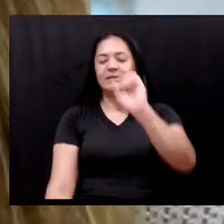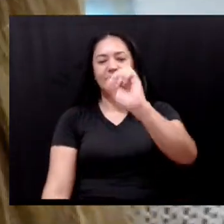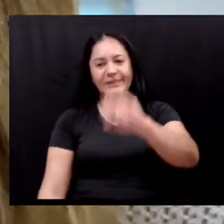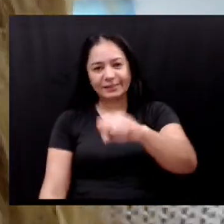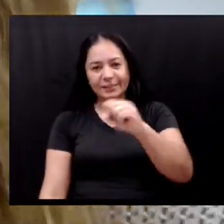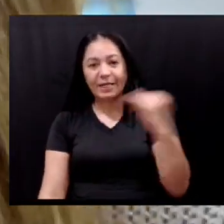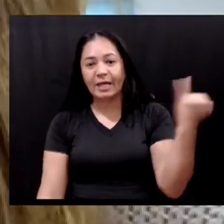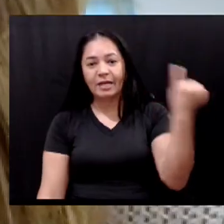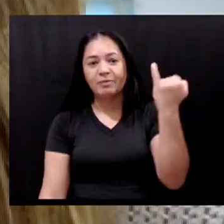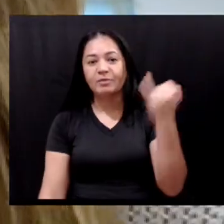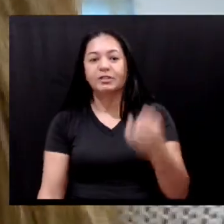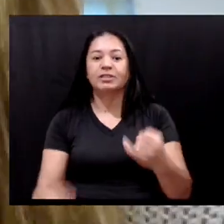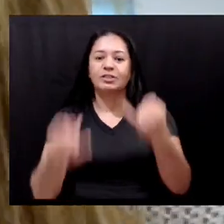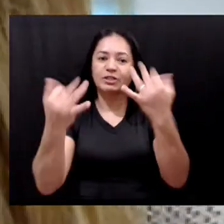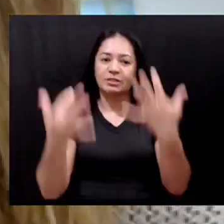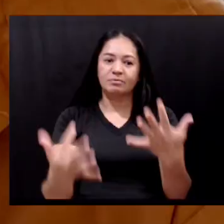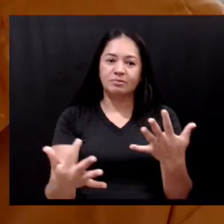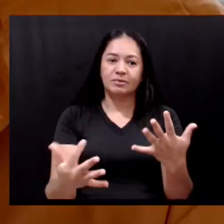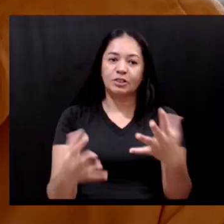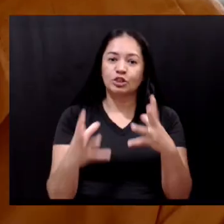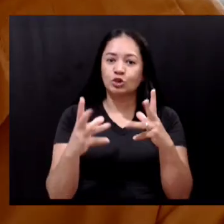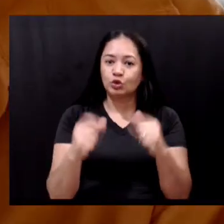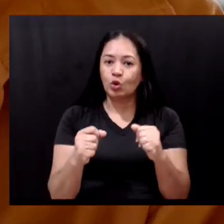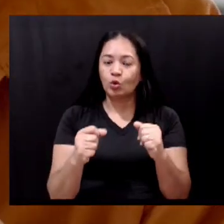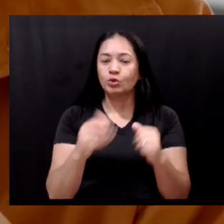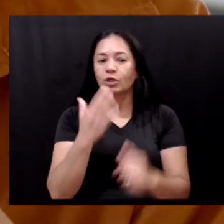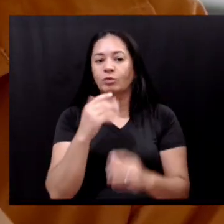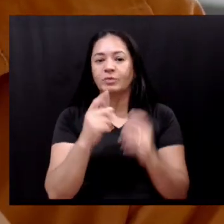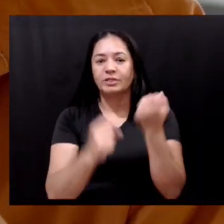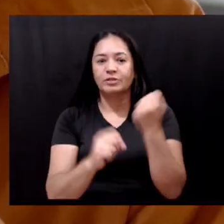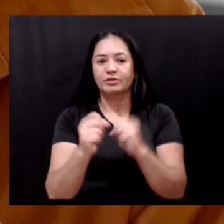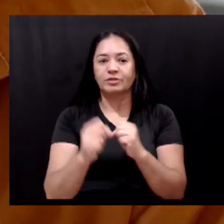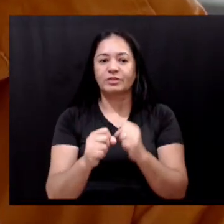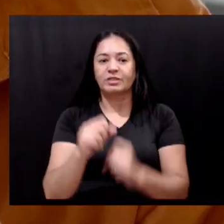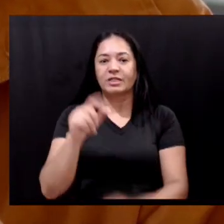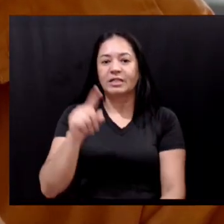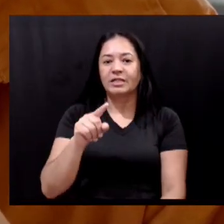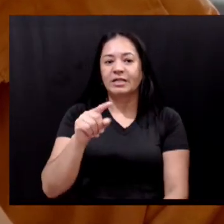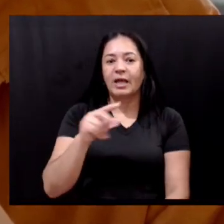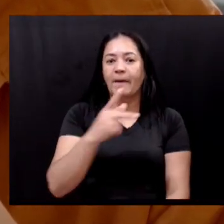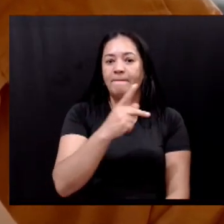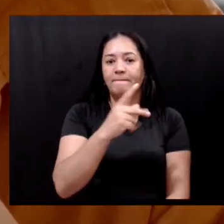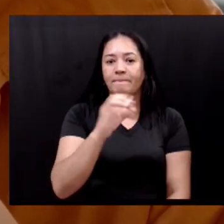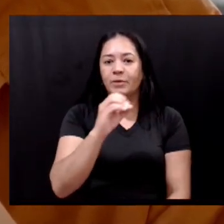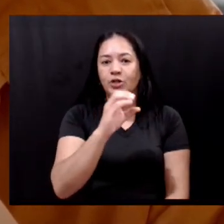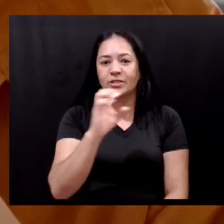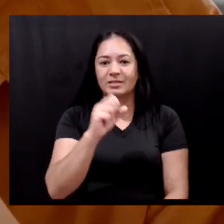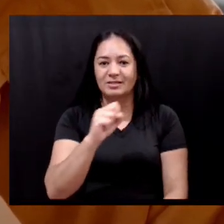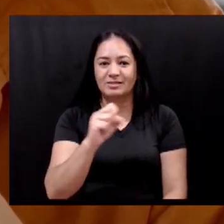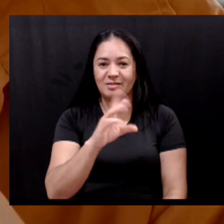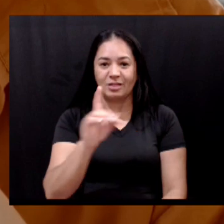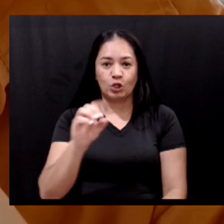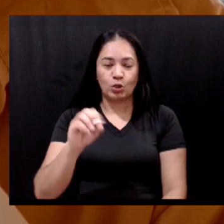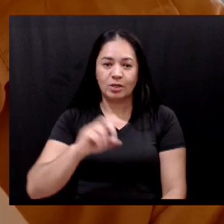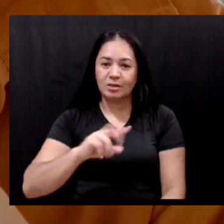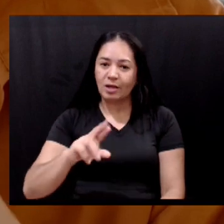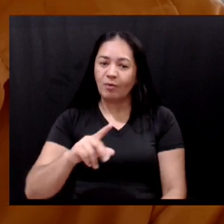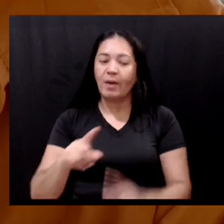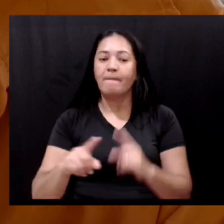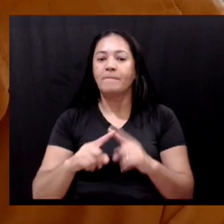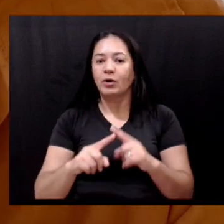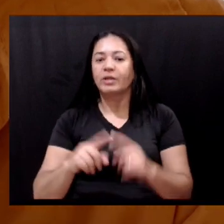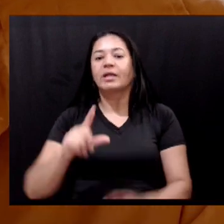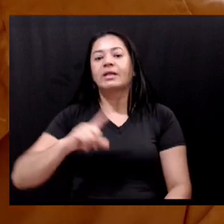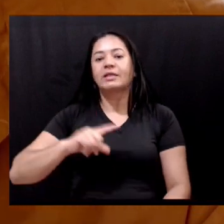nem todo alimento industrializado, ele é ultraprocessado. Então, existem hoje no mercado, sim, opções industrializadas que